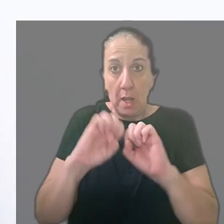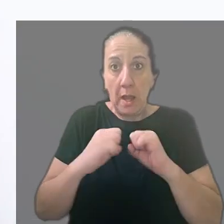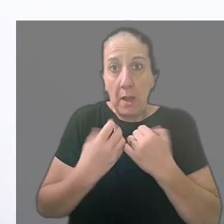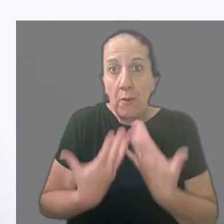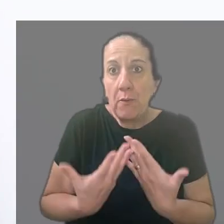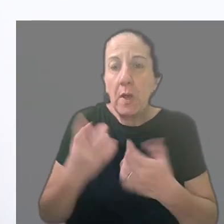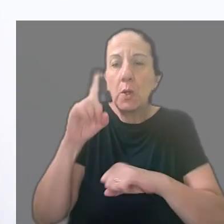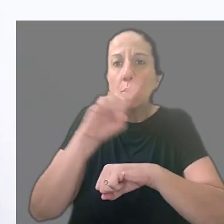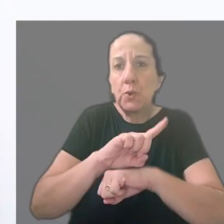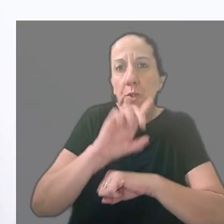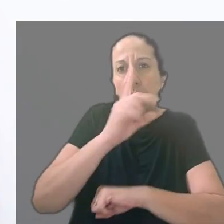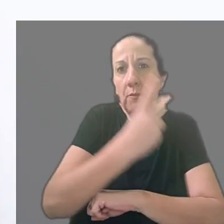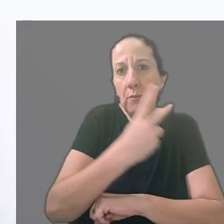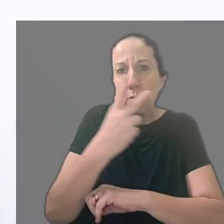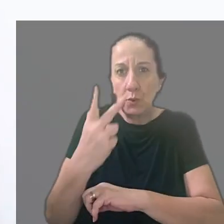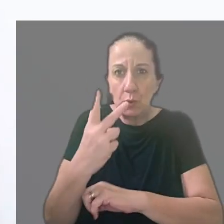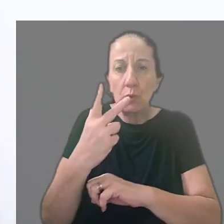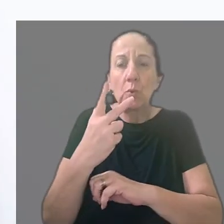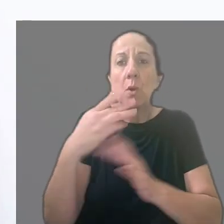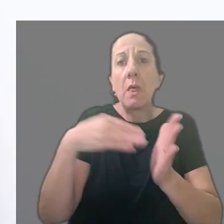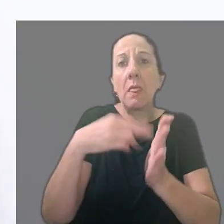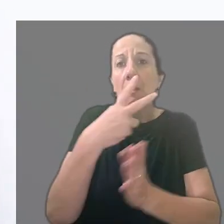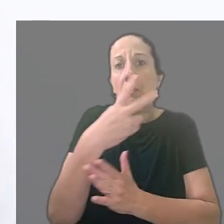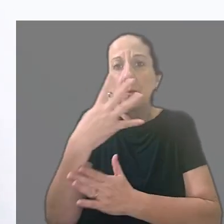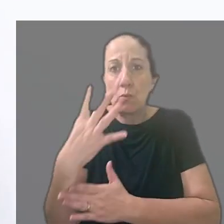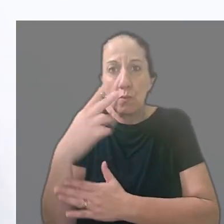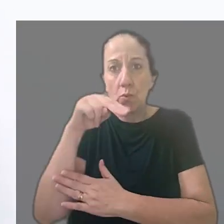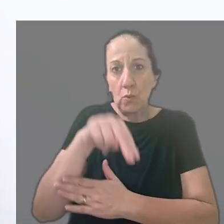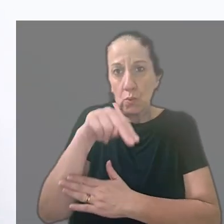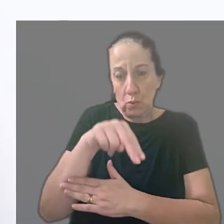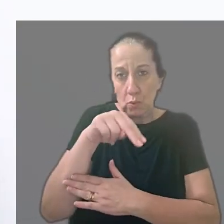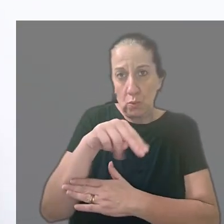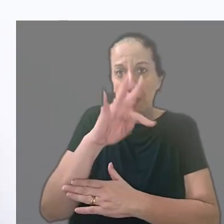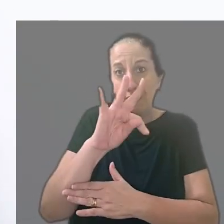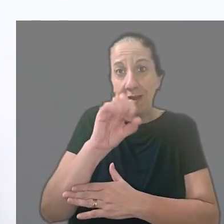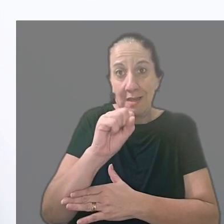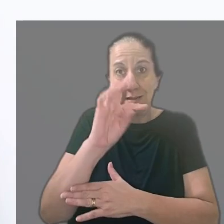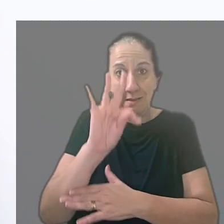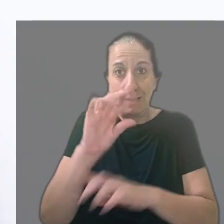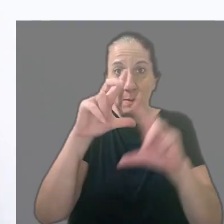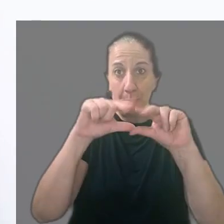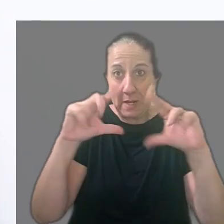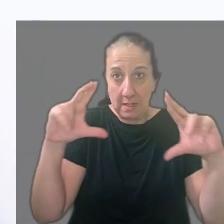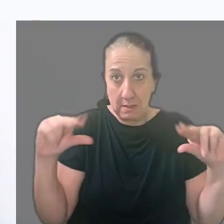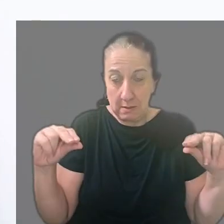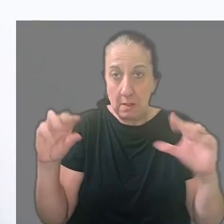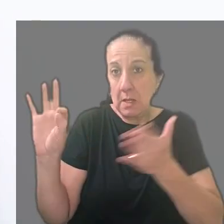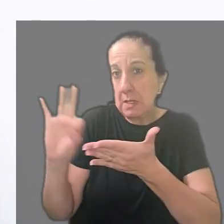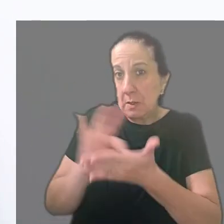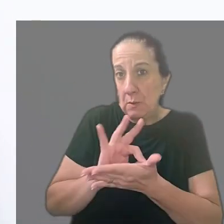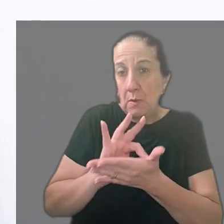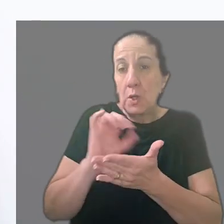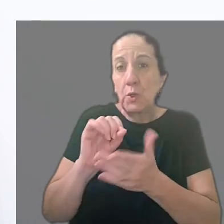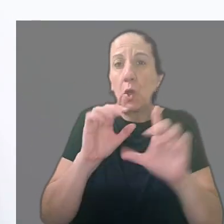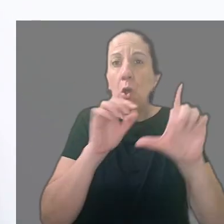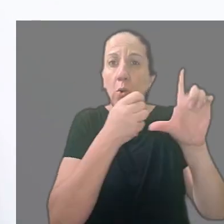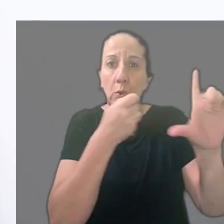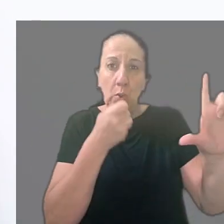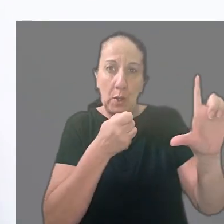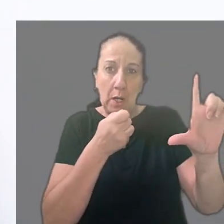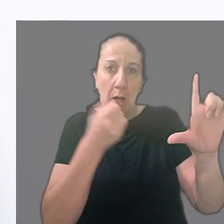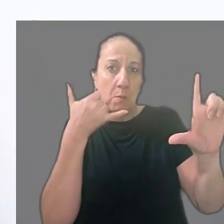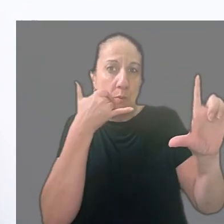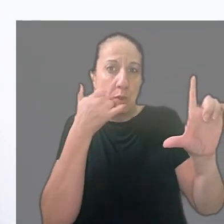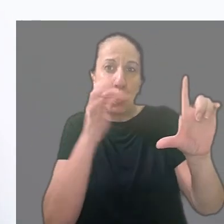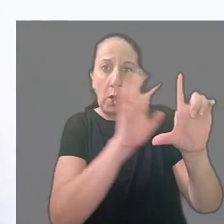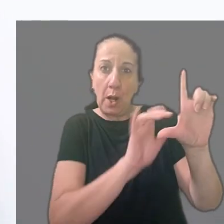e Direitos, o evento vai ocorrer entre os dias 22 e 24 de novembro na sede do TST em Brasília. Para se inscrever, basta